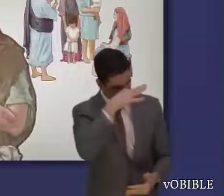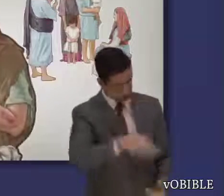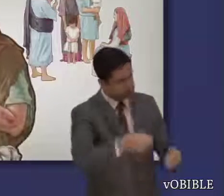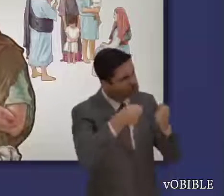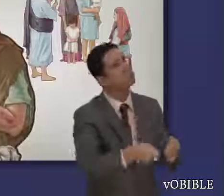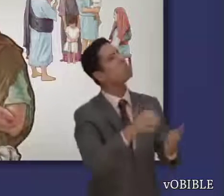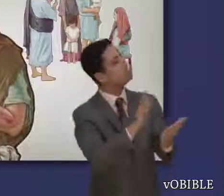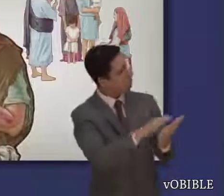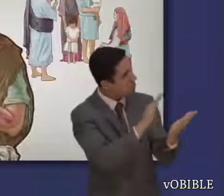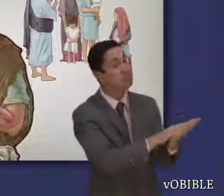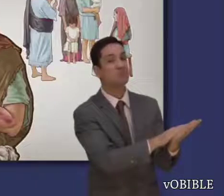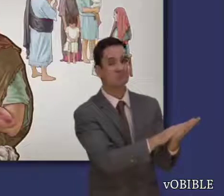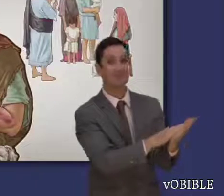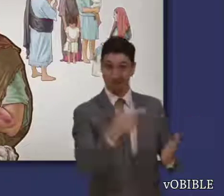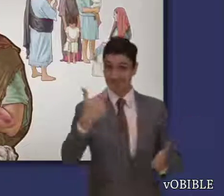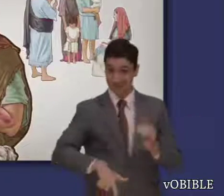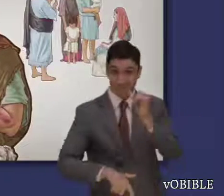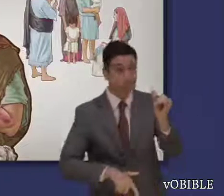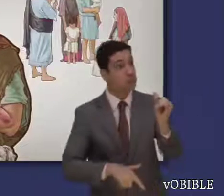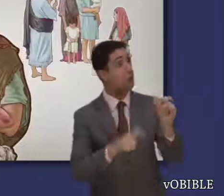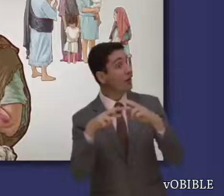e perseveraram apesar do sofrimento.